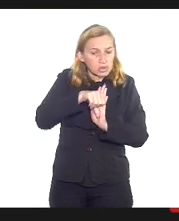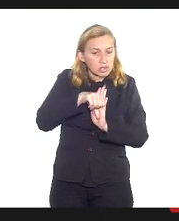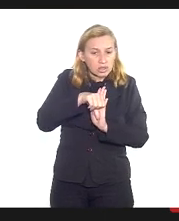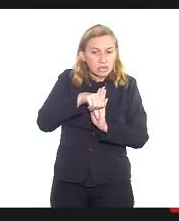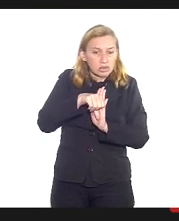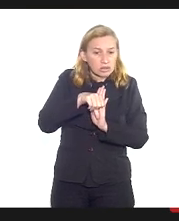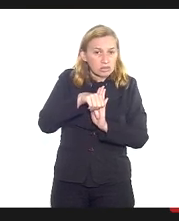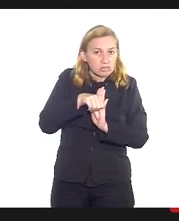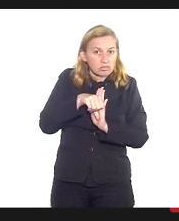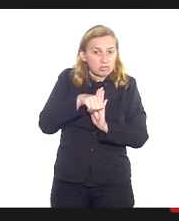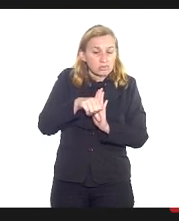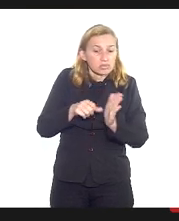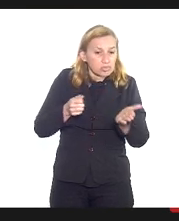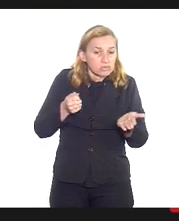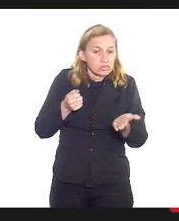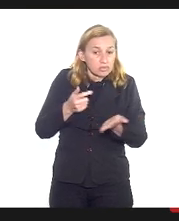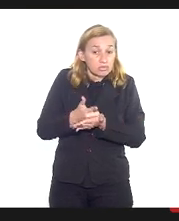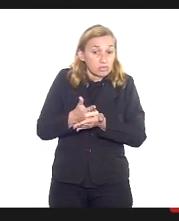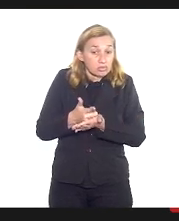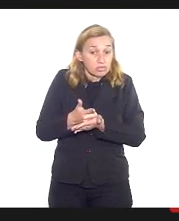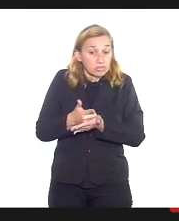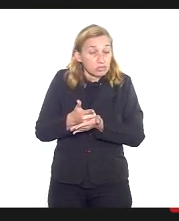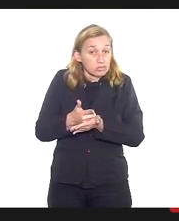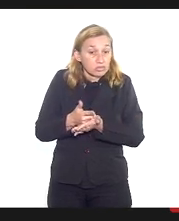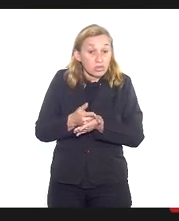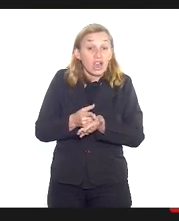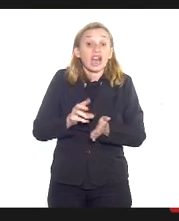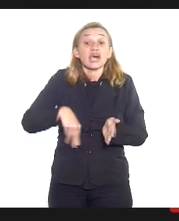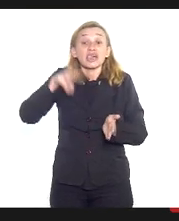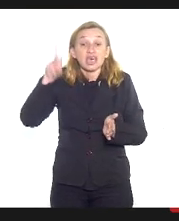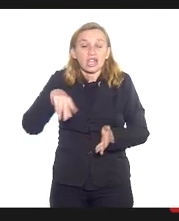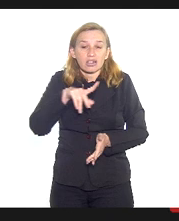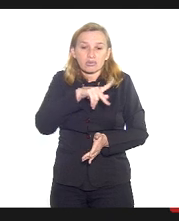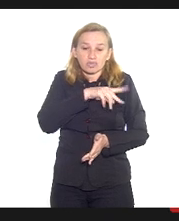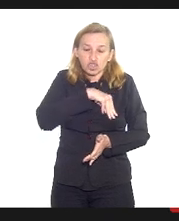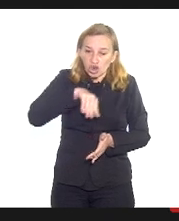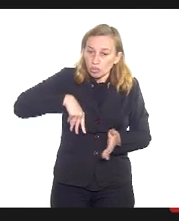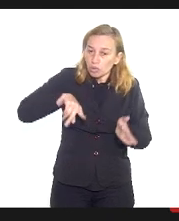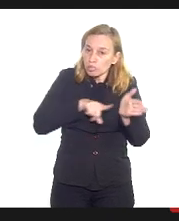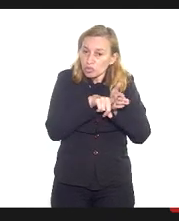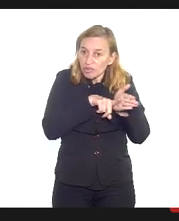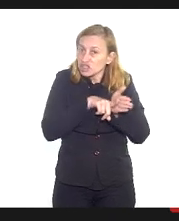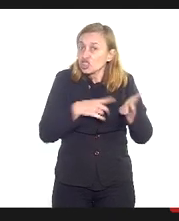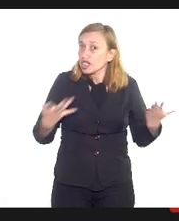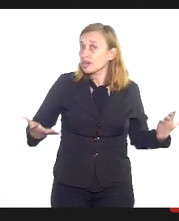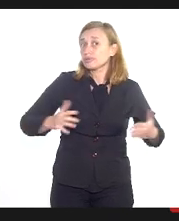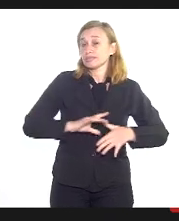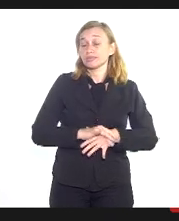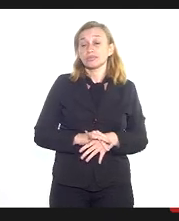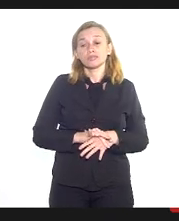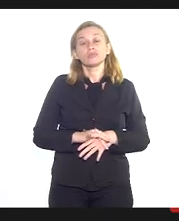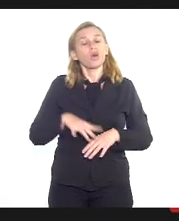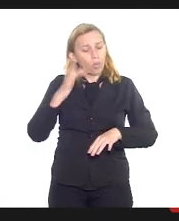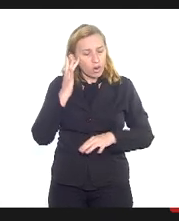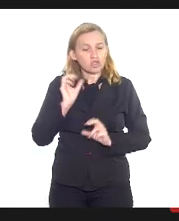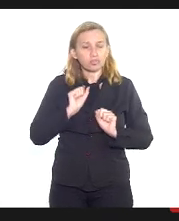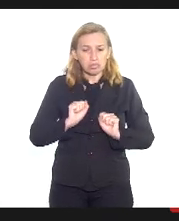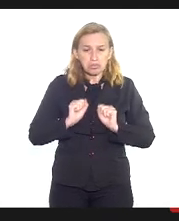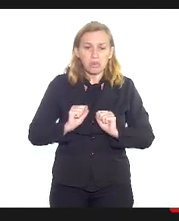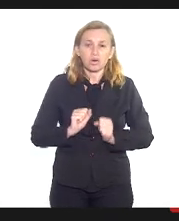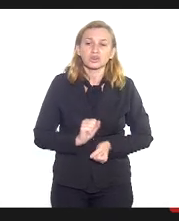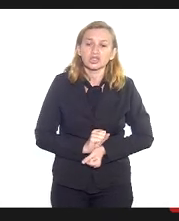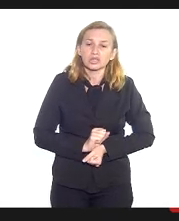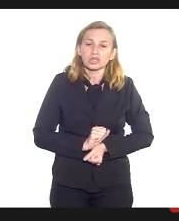E que aí quem vai investigar é o Ministério Público. Eu acho que isso pode estar contido